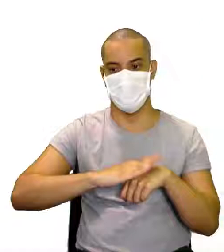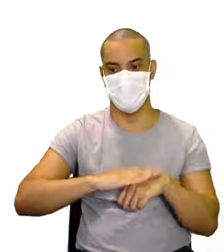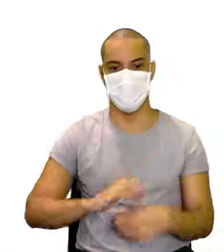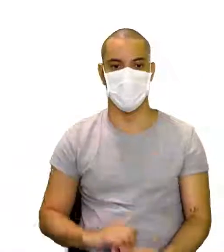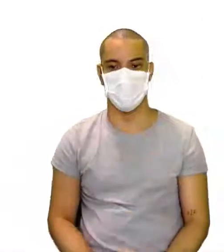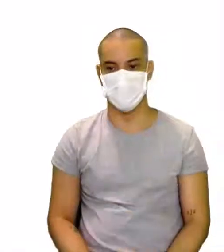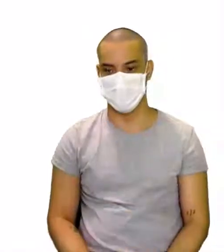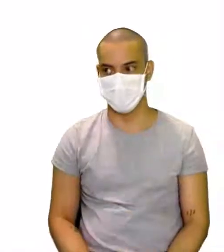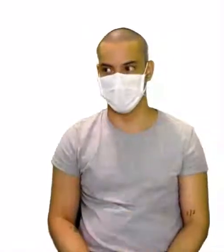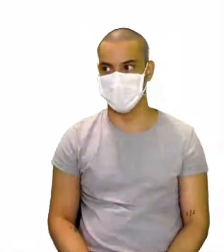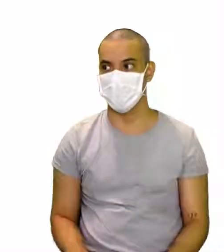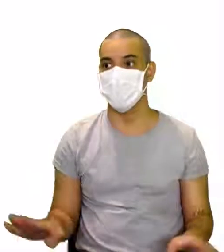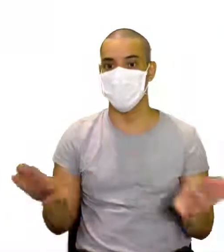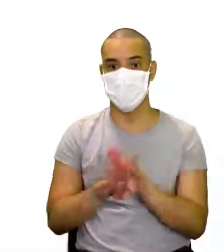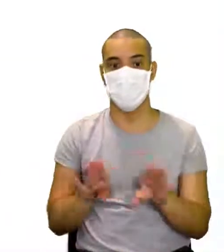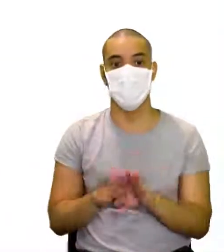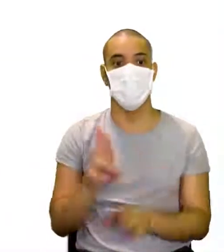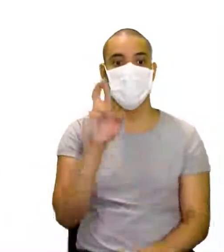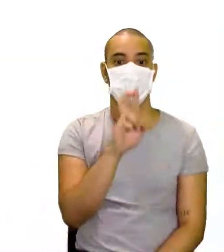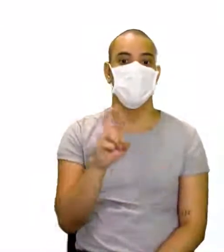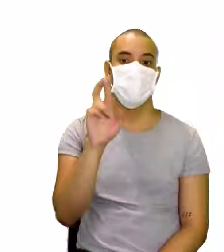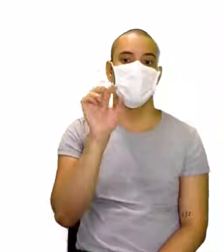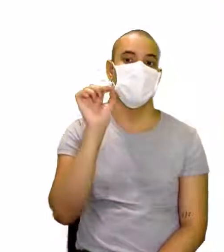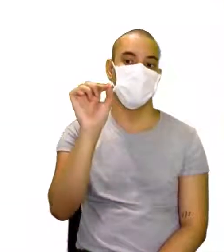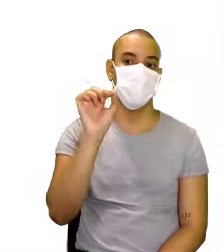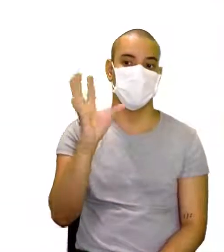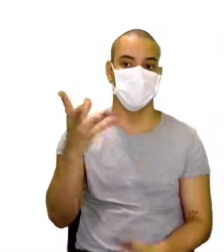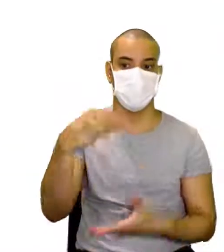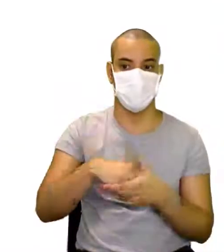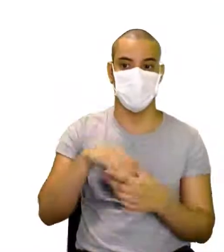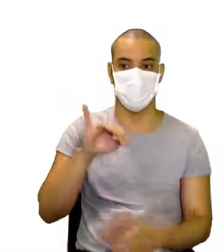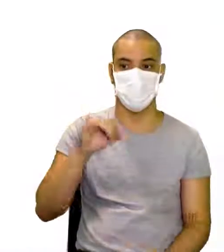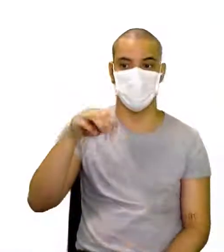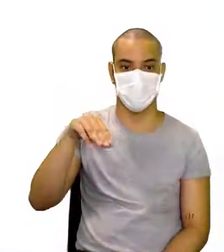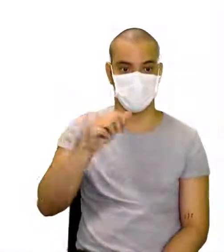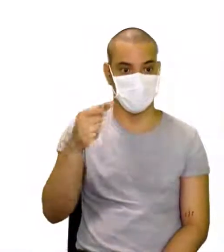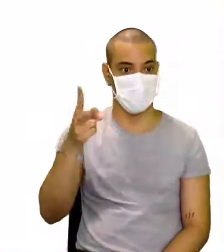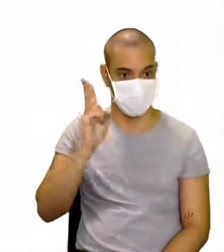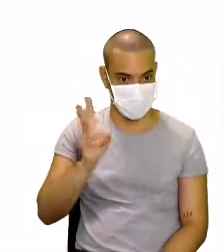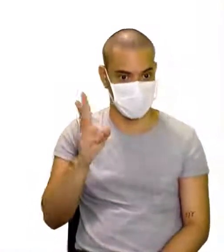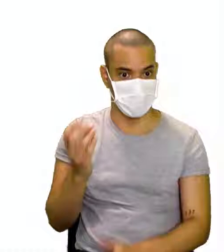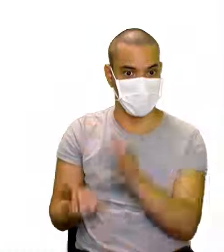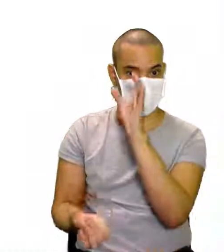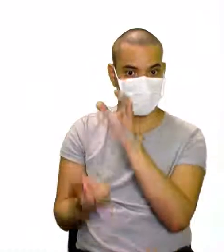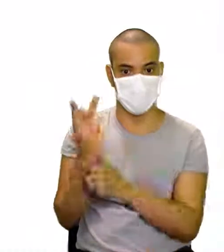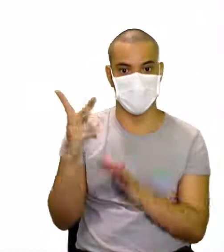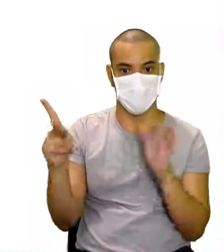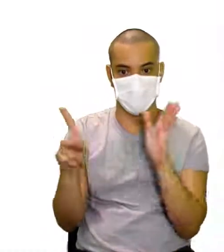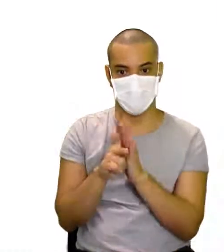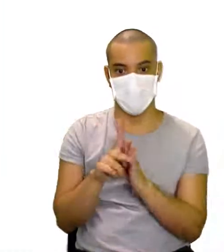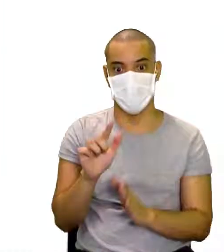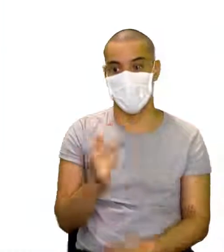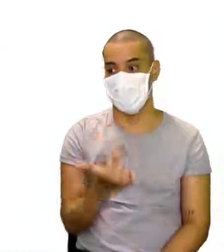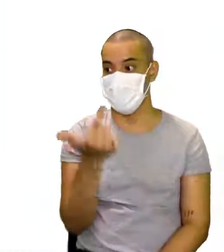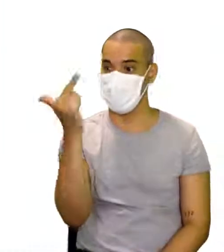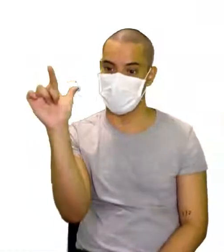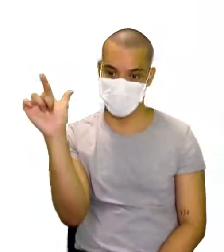aí. Também observou que em um ímã, mesmo quando oriundo de fratura de